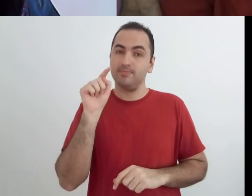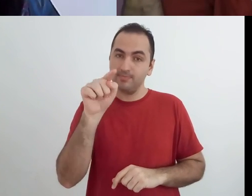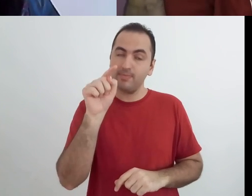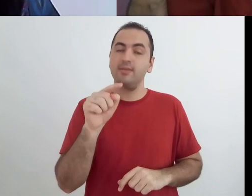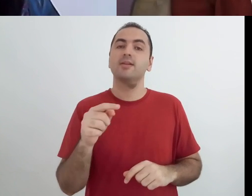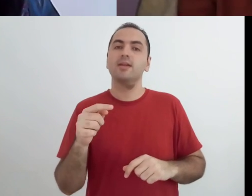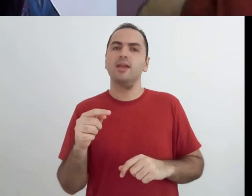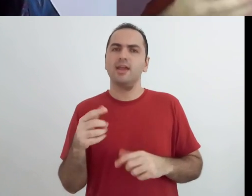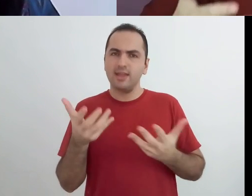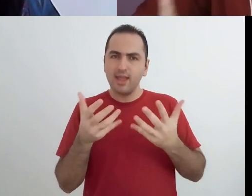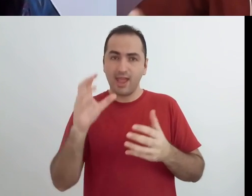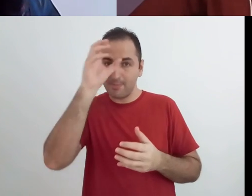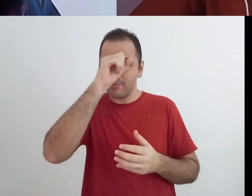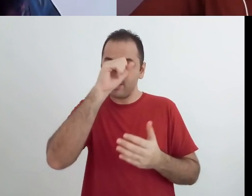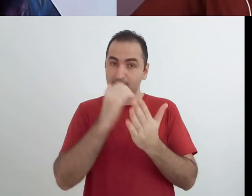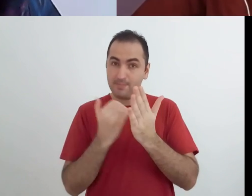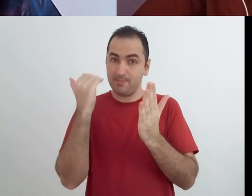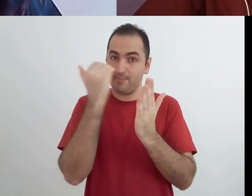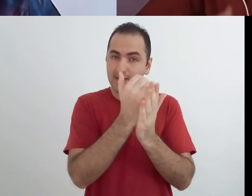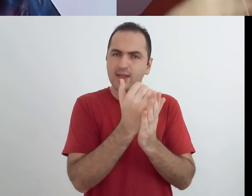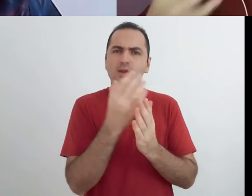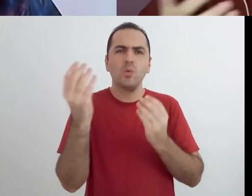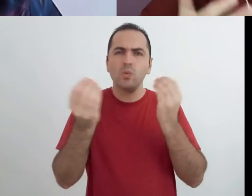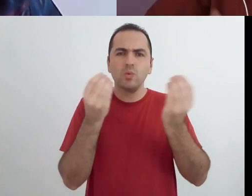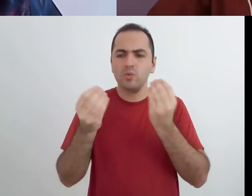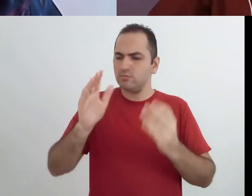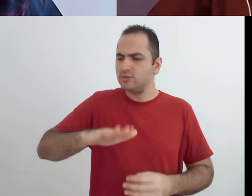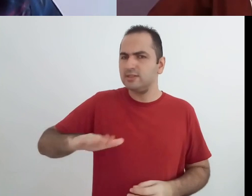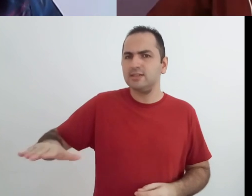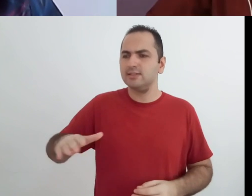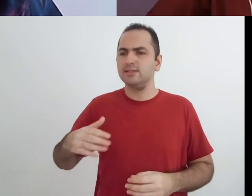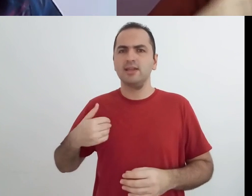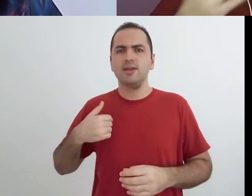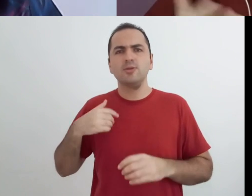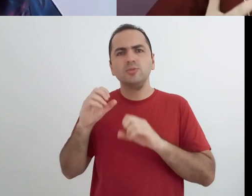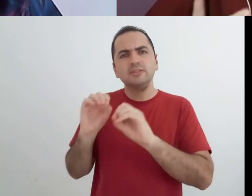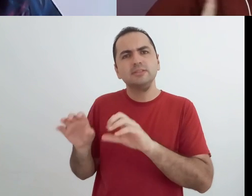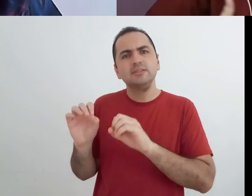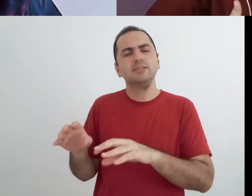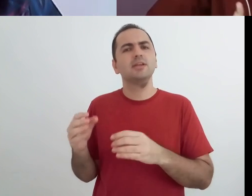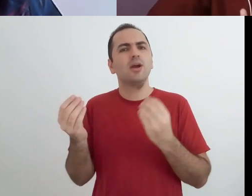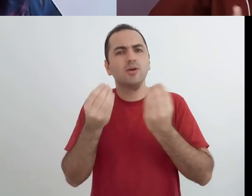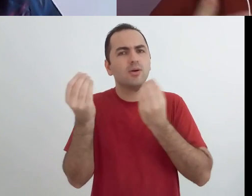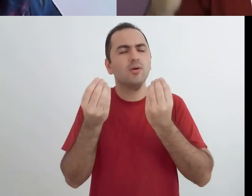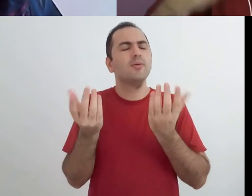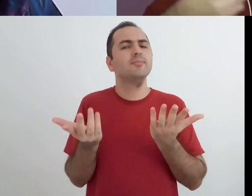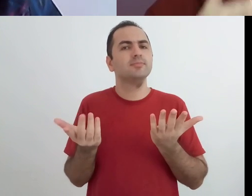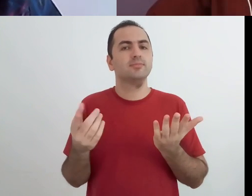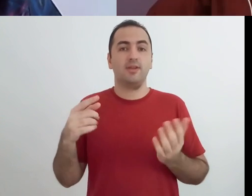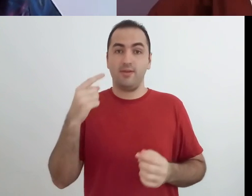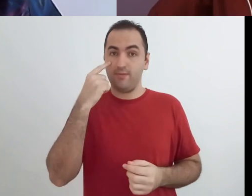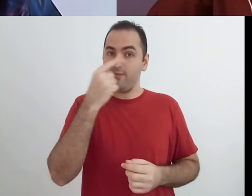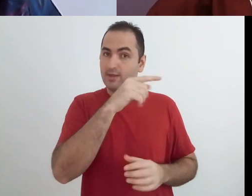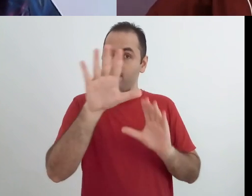de ensinar Libras para as crianças, como lidar com crianças surdas, material que possa te ajudar, vai